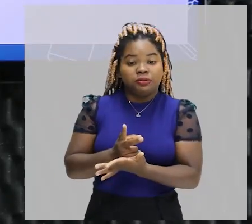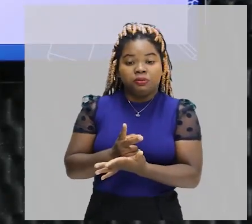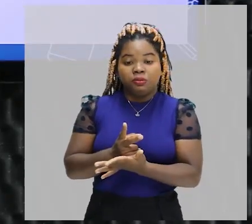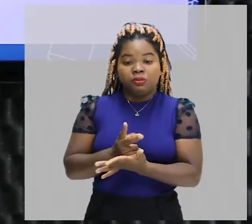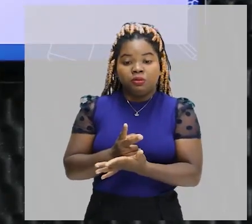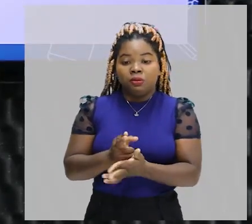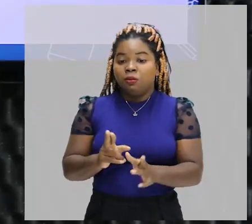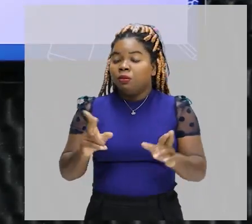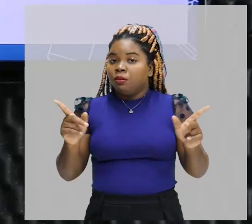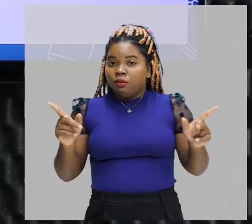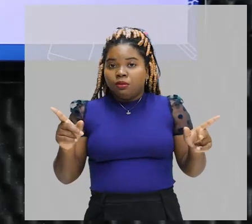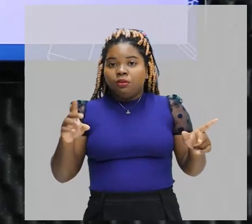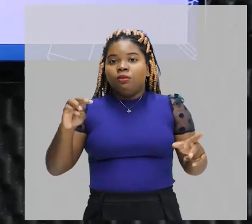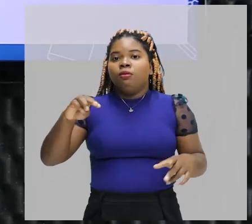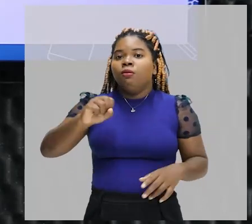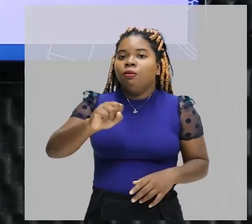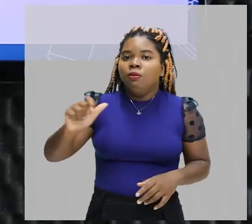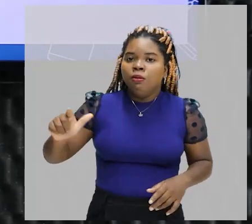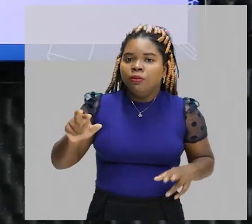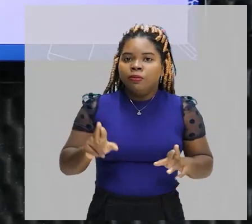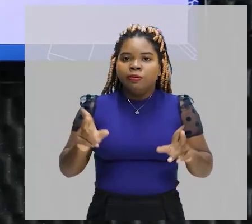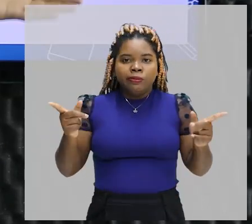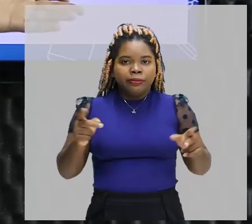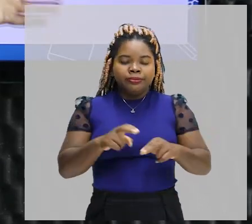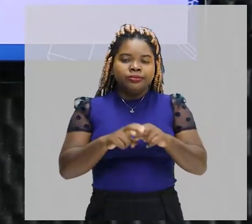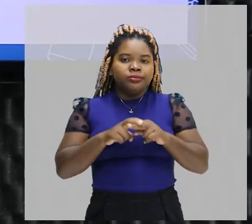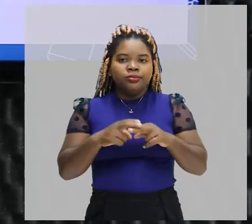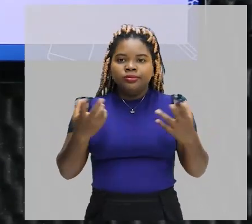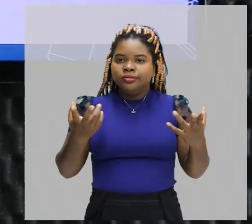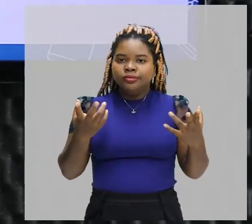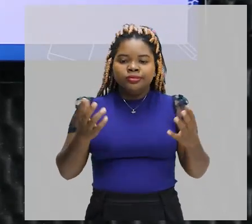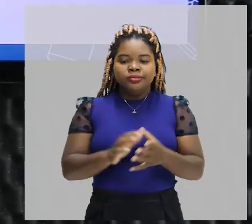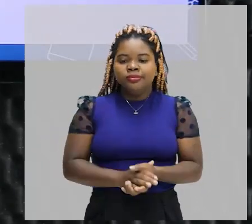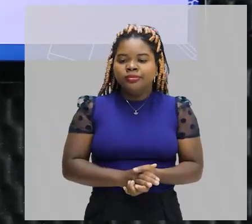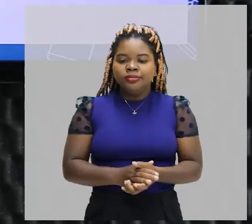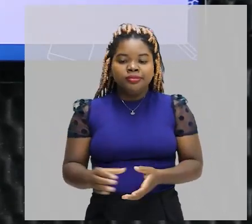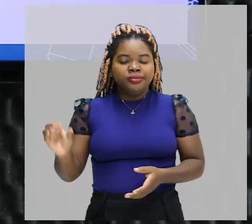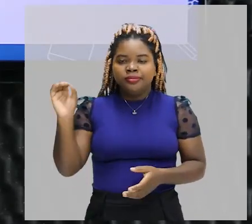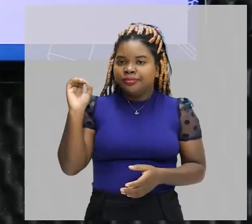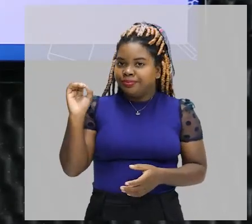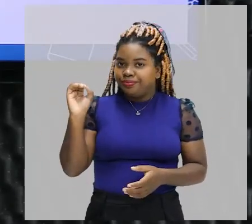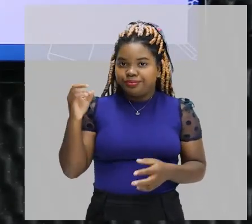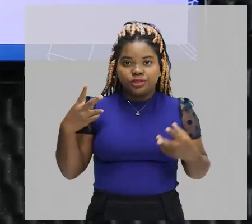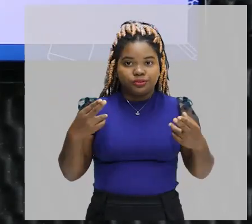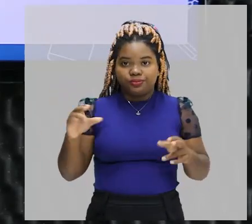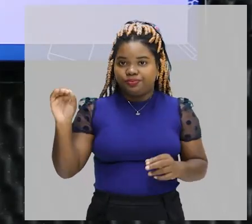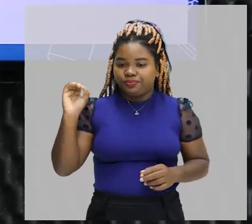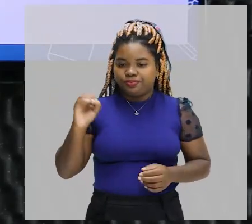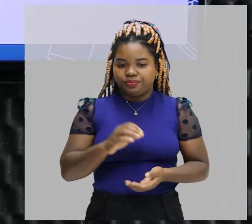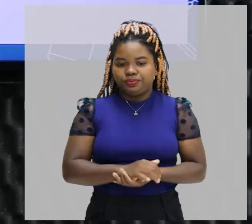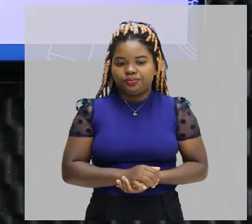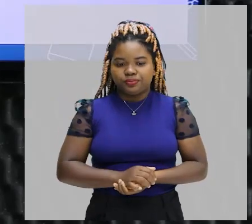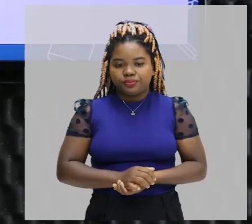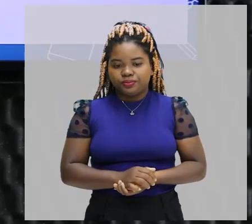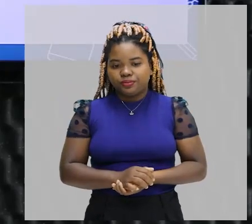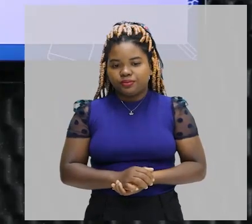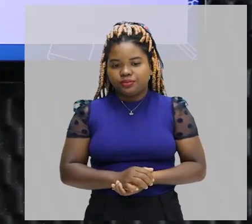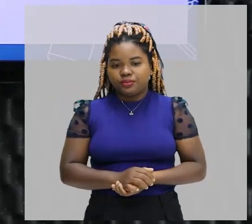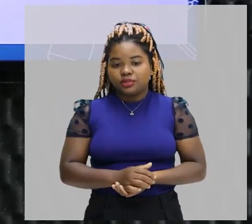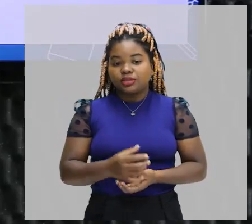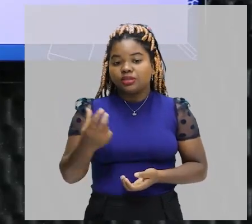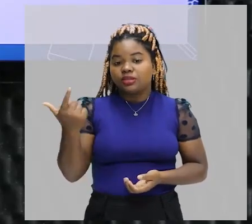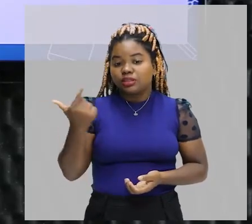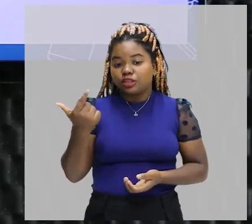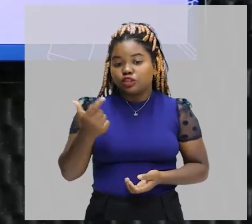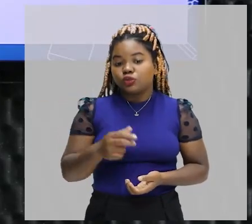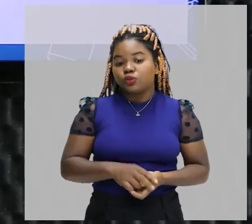corpo, tá certo? Por isso elas não se anulam, tá certo? Então, exercício 2, resposta